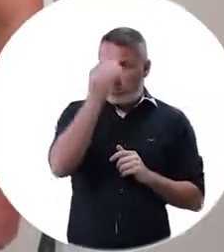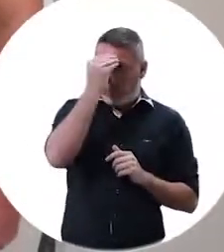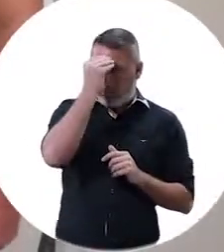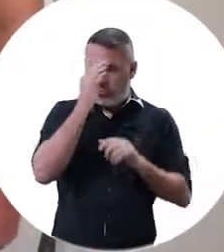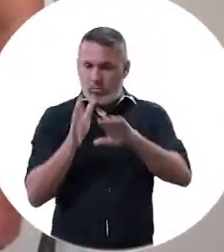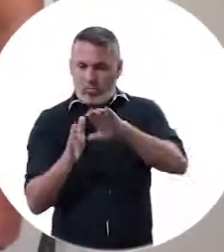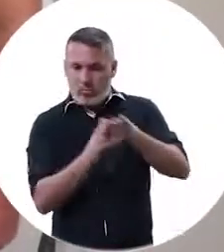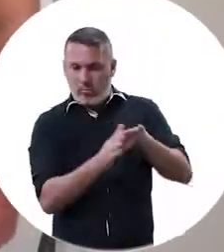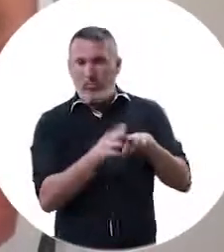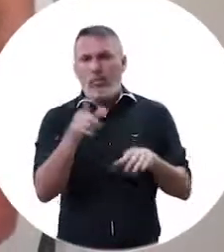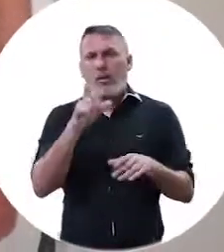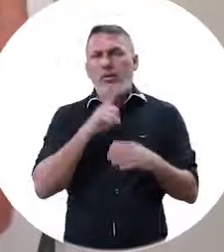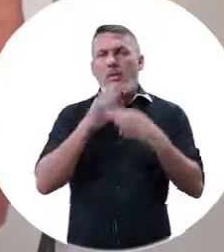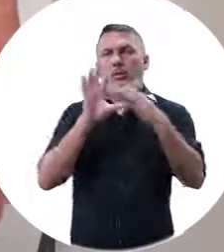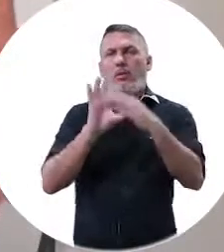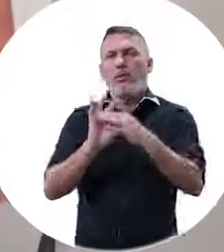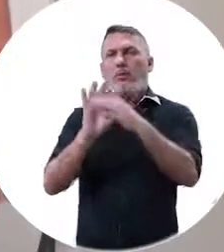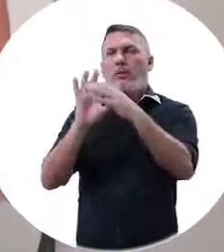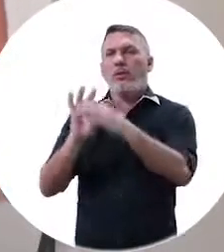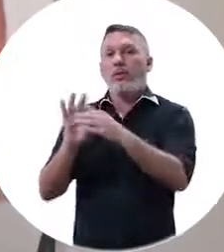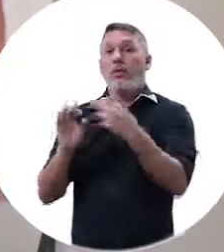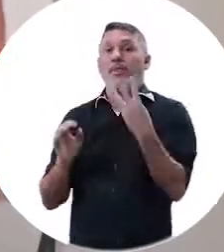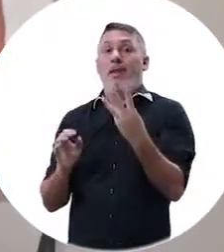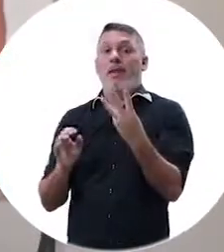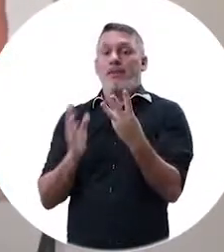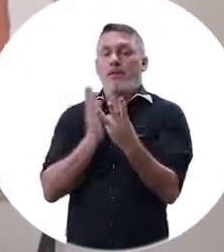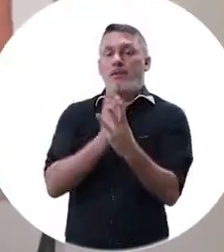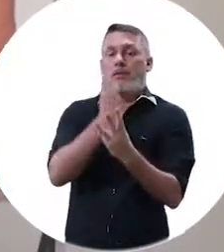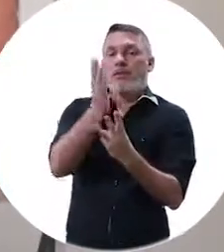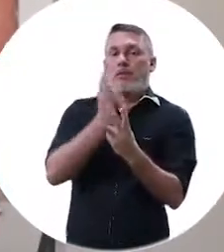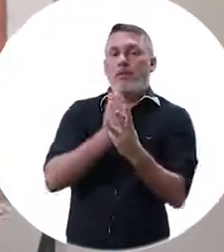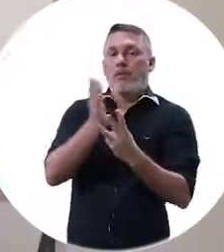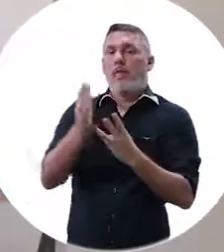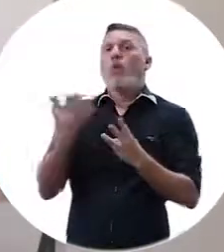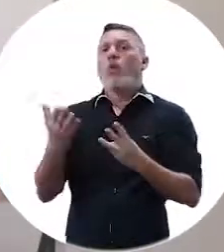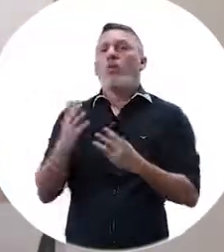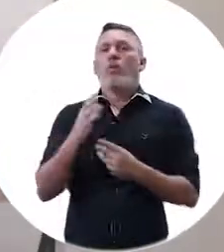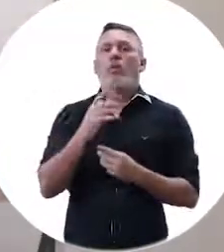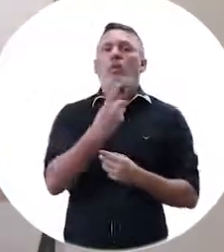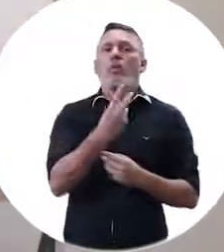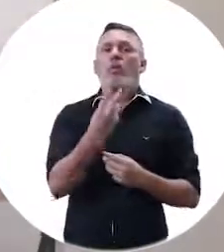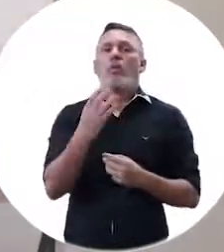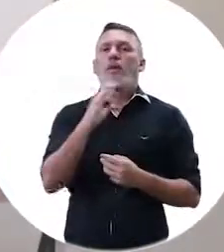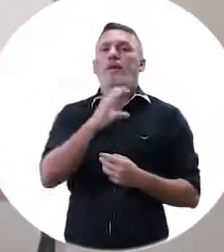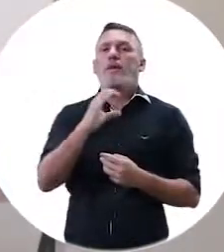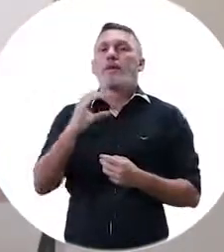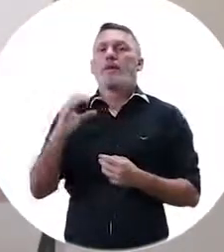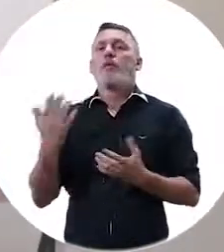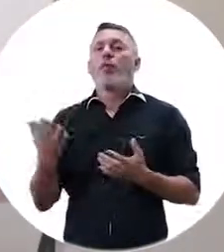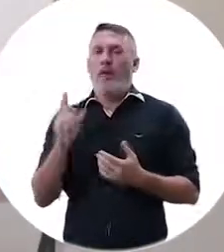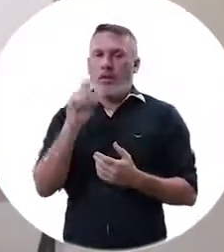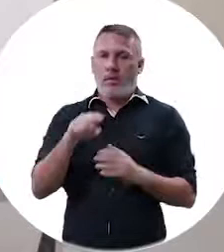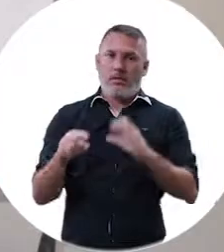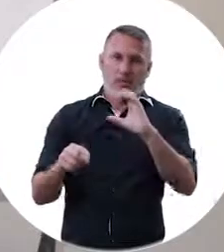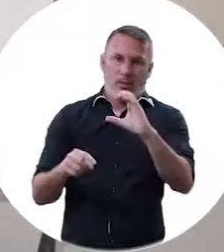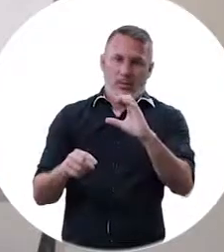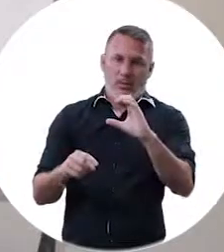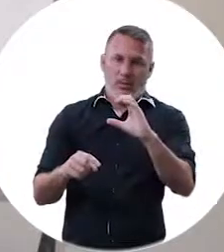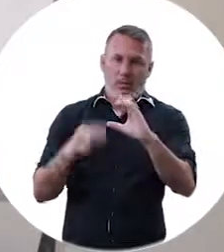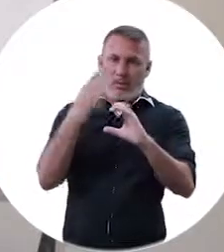Vamos lá. Eu tenho ligações triplas em quais carbonos, professor? No carbono